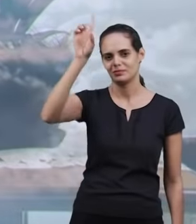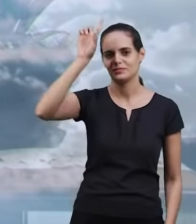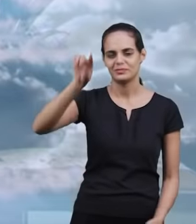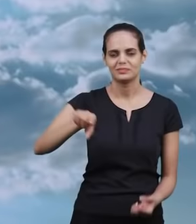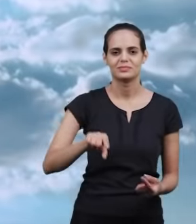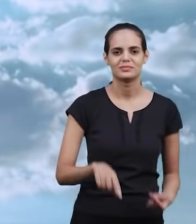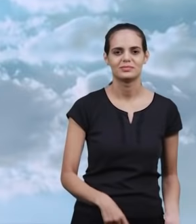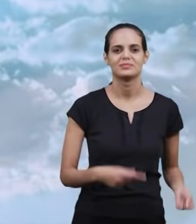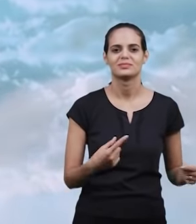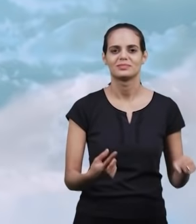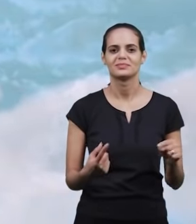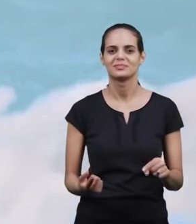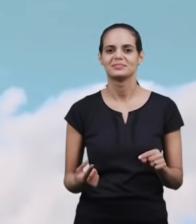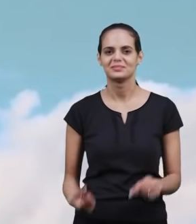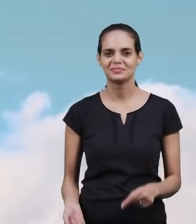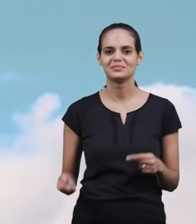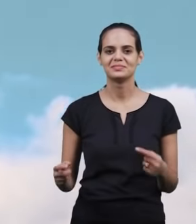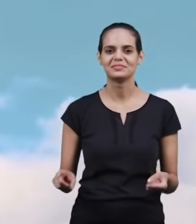Deus.